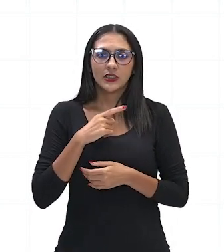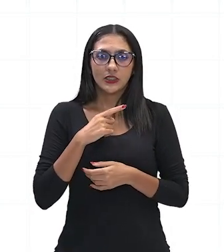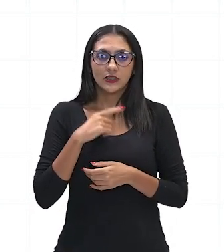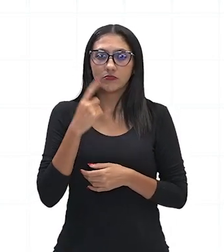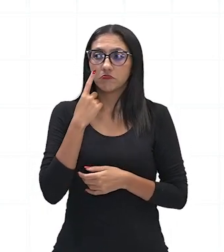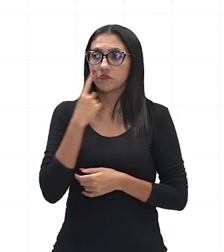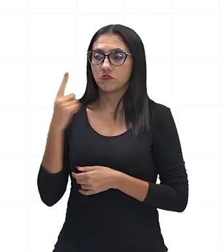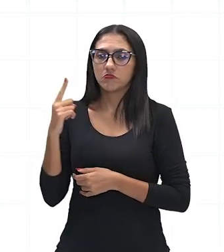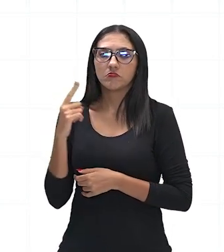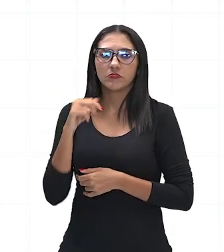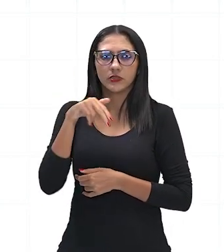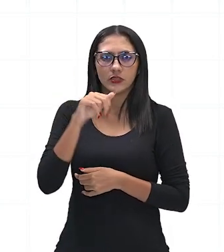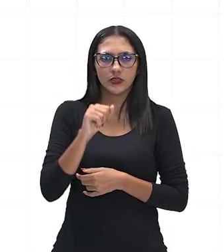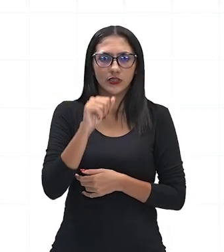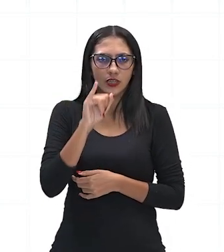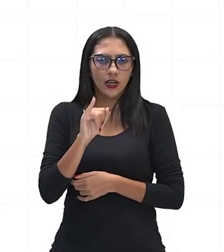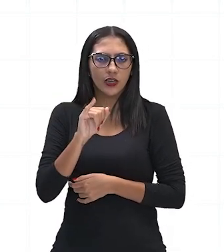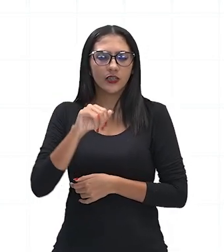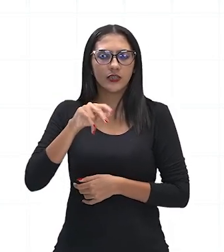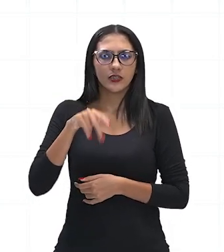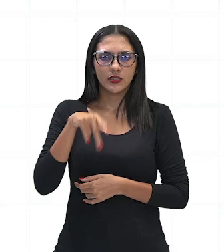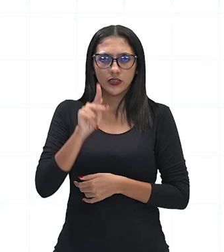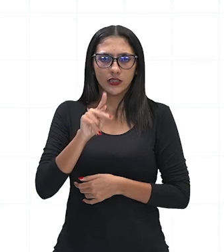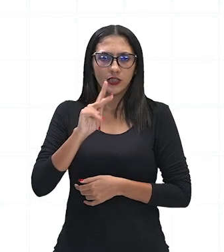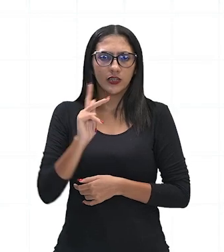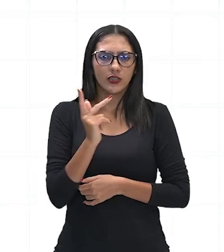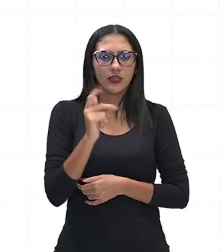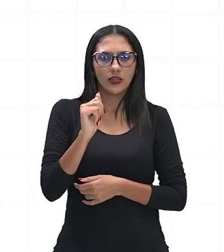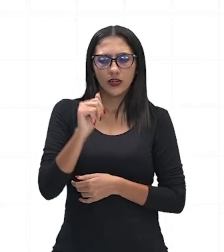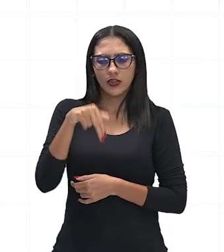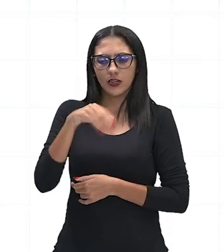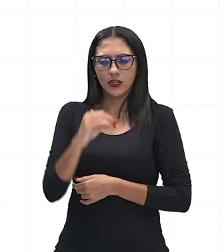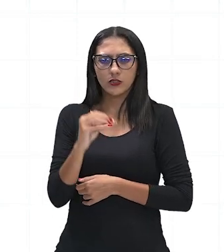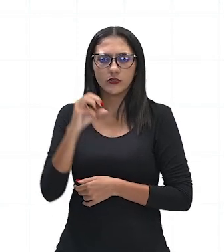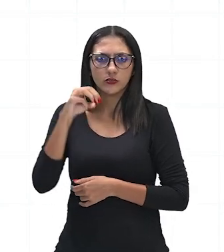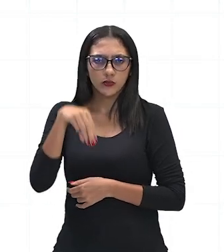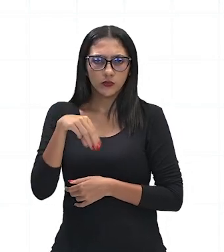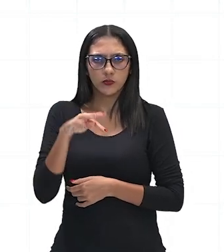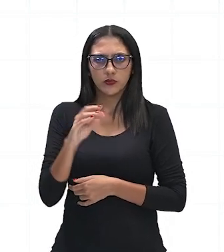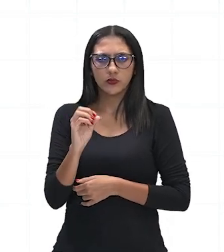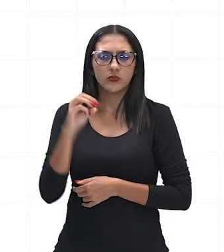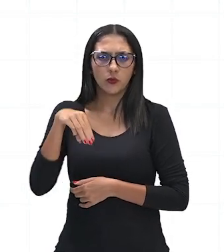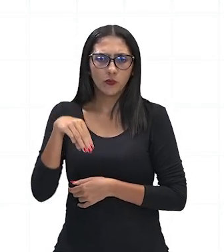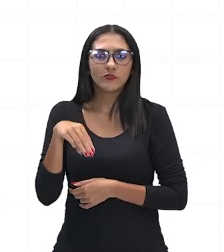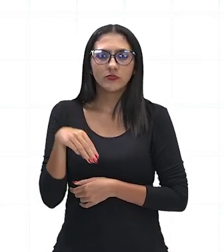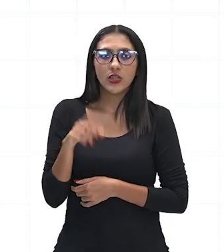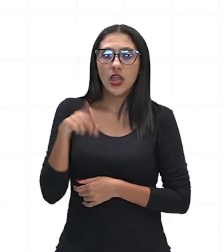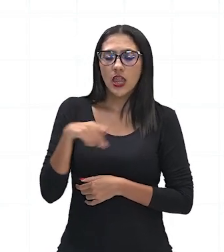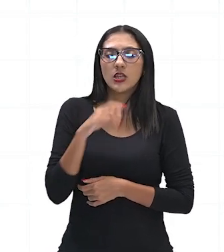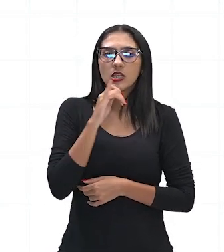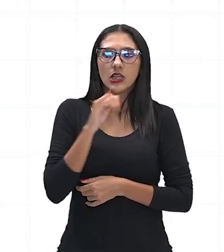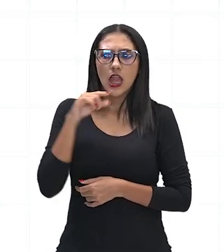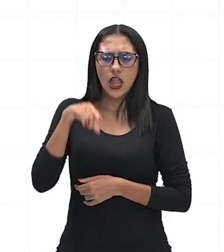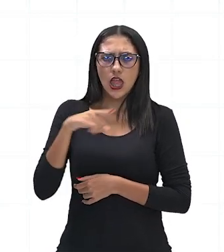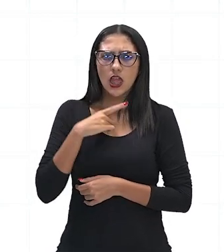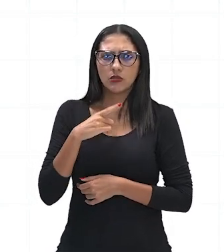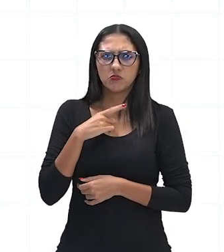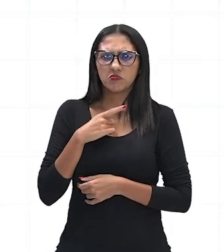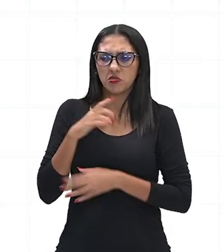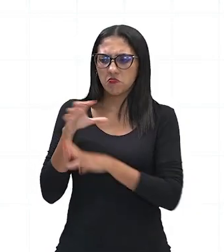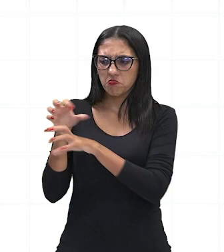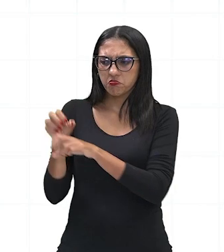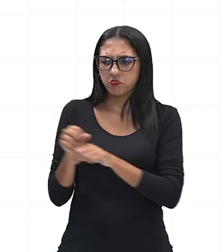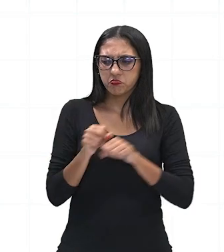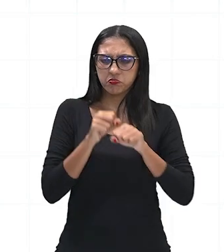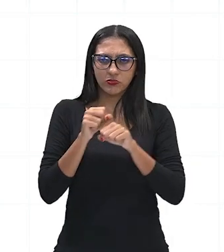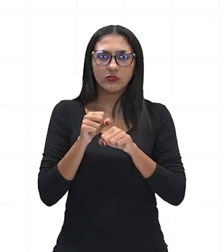Nai Kanon Thon, que é uma das figuras mais famosas do Muay Thai, porque quando ele foi capturado, ele foi desafiado